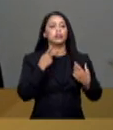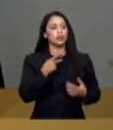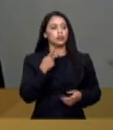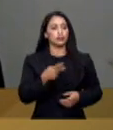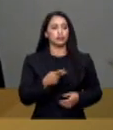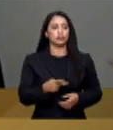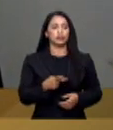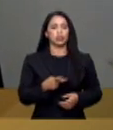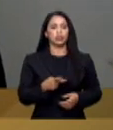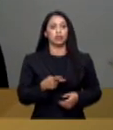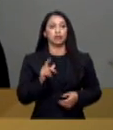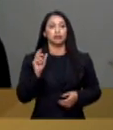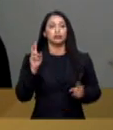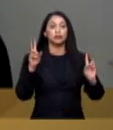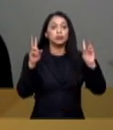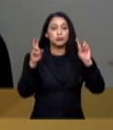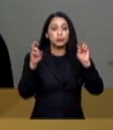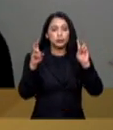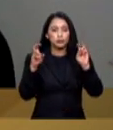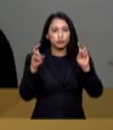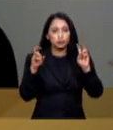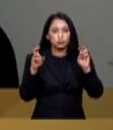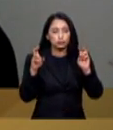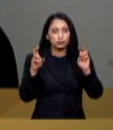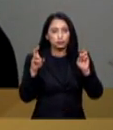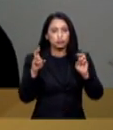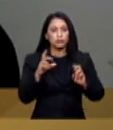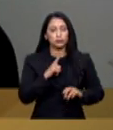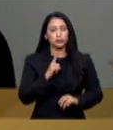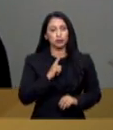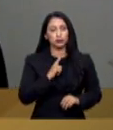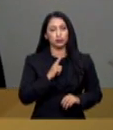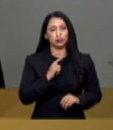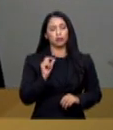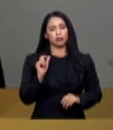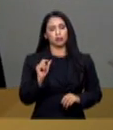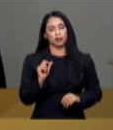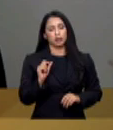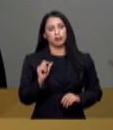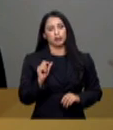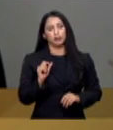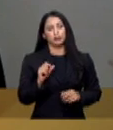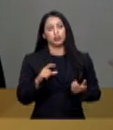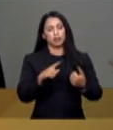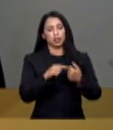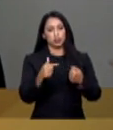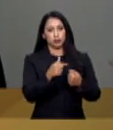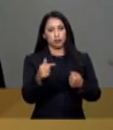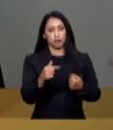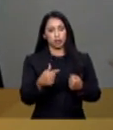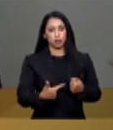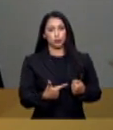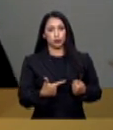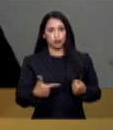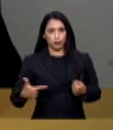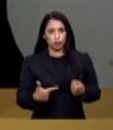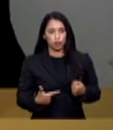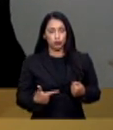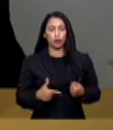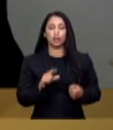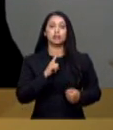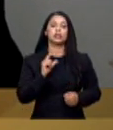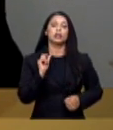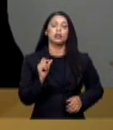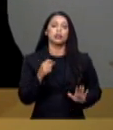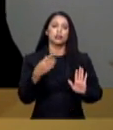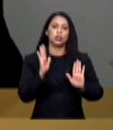às questões relativas a liminar dos parágrafos 2º do artigo 7º e do artigo 22, mas tudo quanto foi aqui exposto...